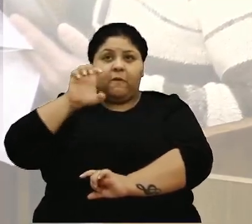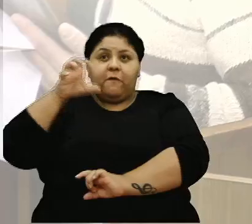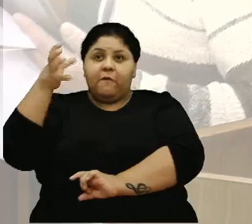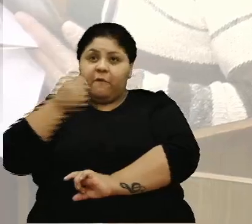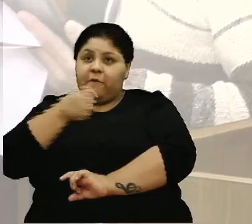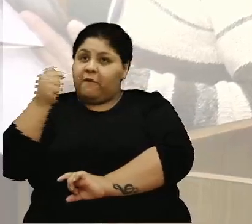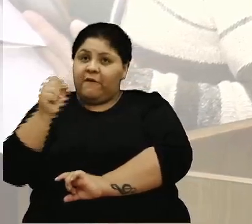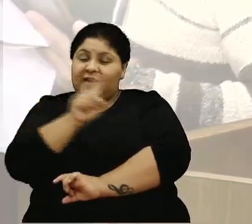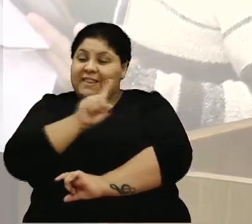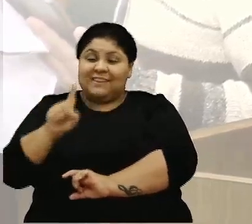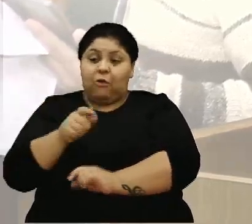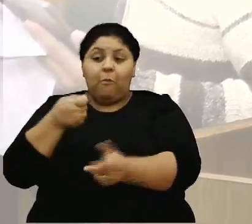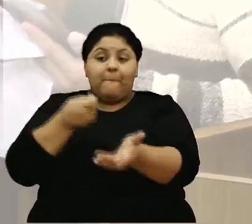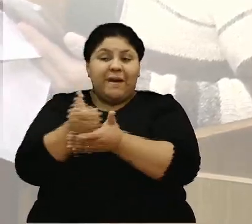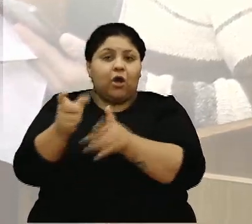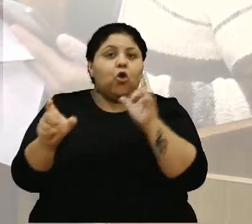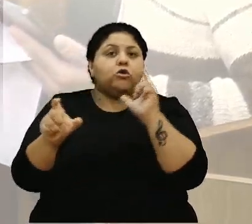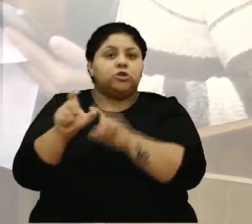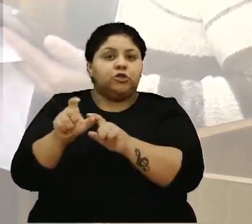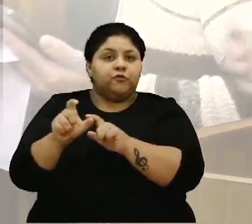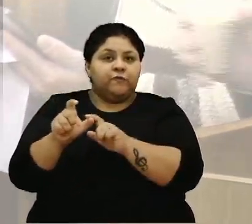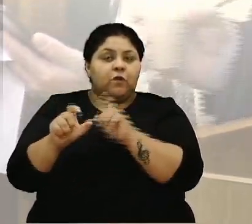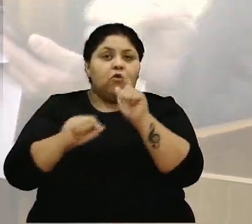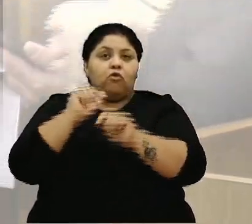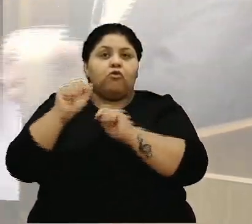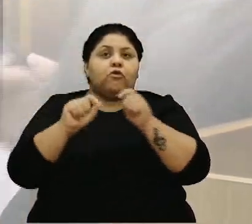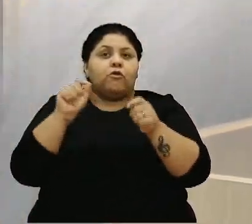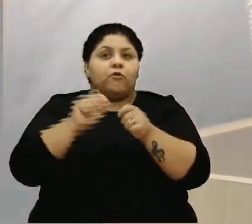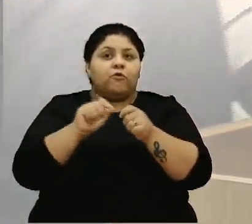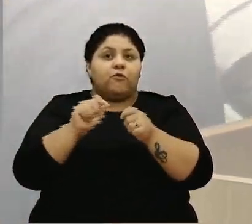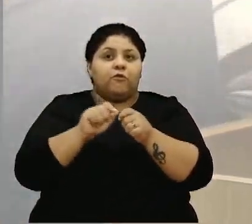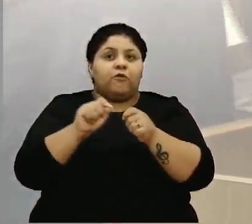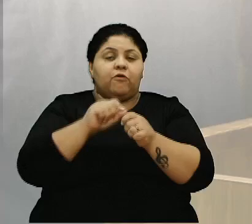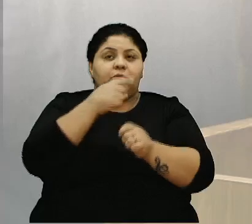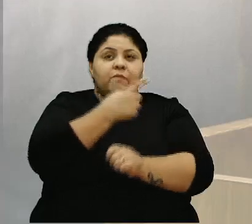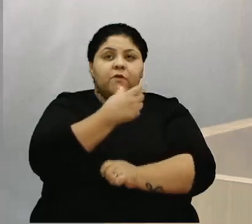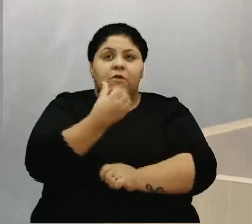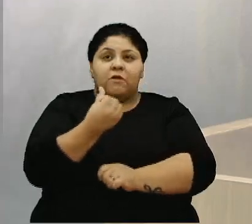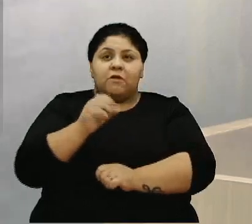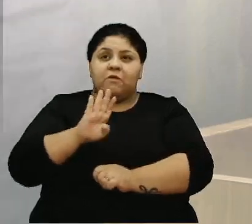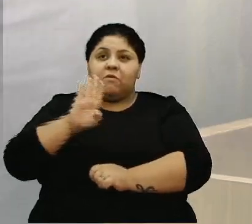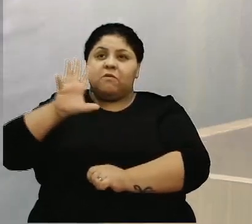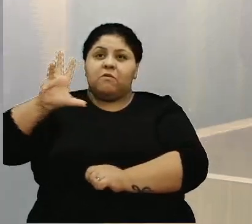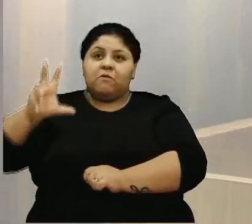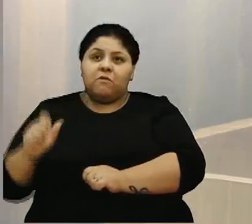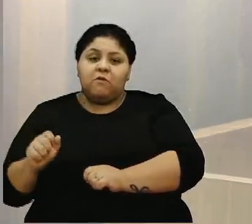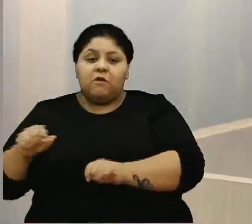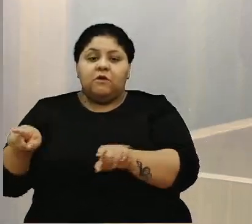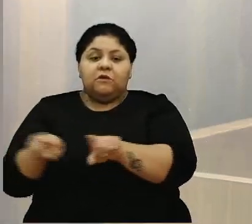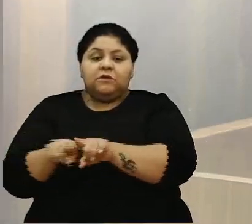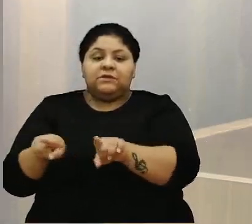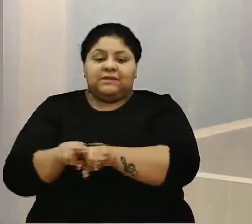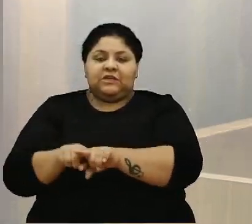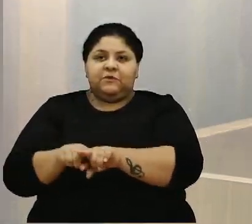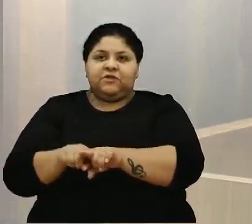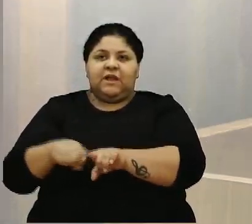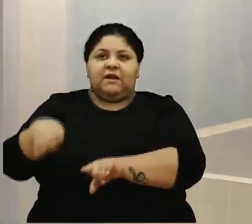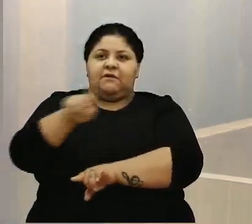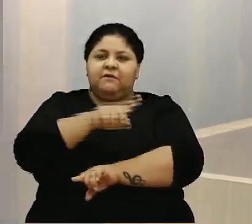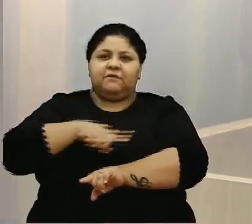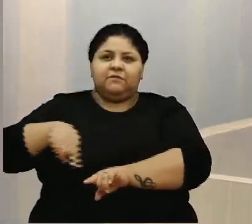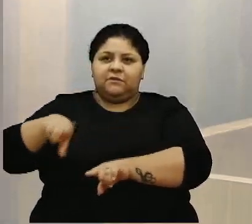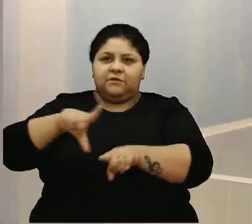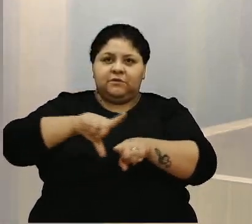de pagar a dívida. O que fez a gente deixar de pagar 16 bilhões de dívida. Nós, daí, no